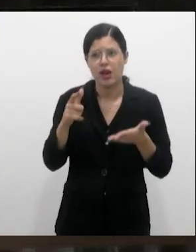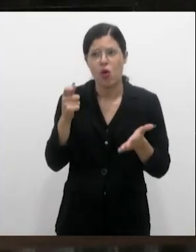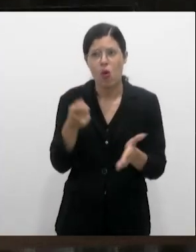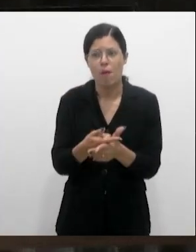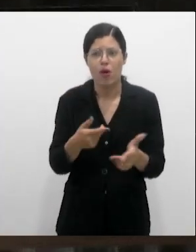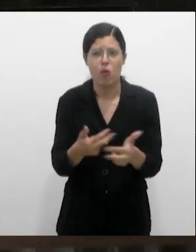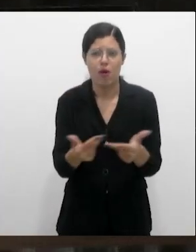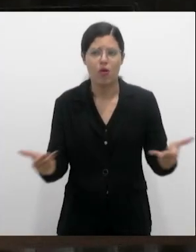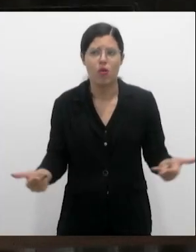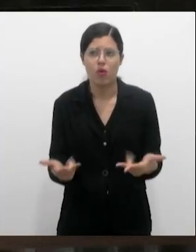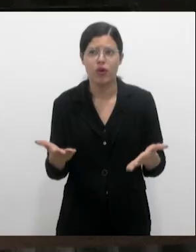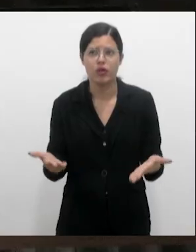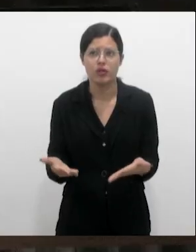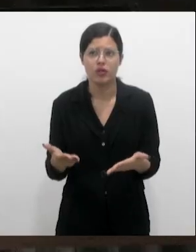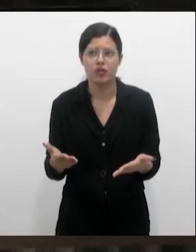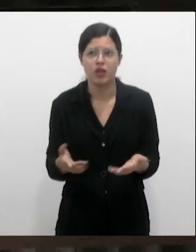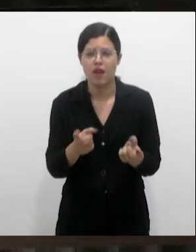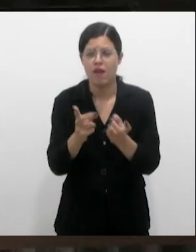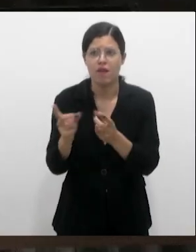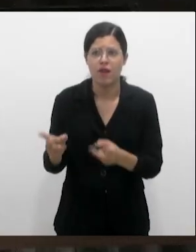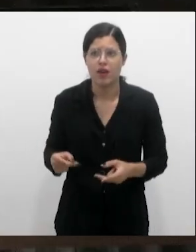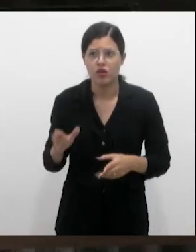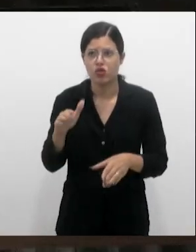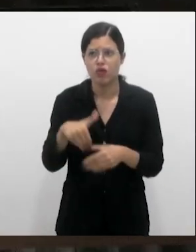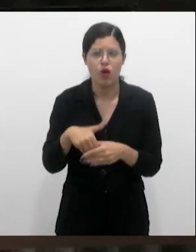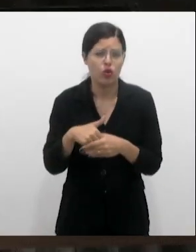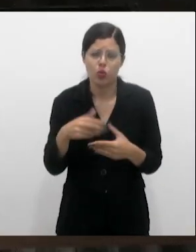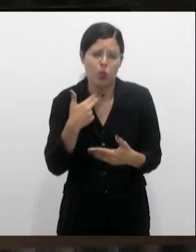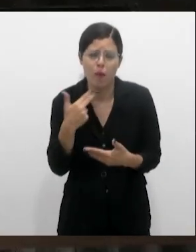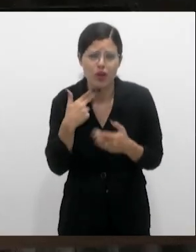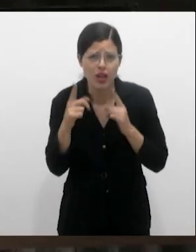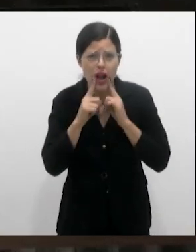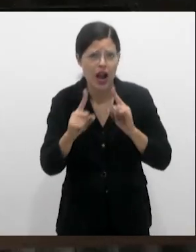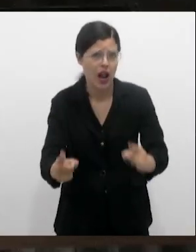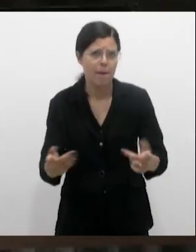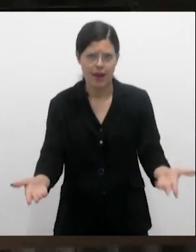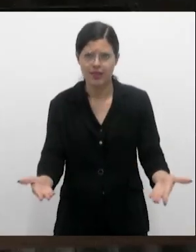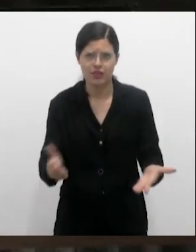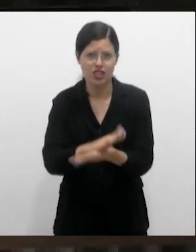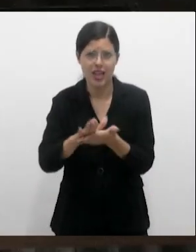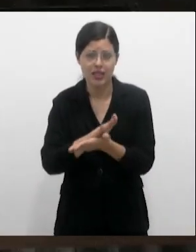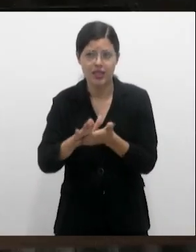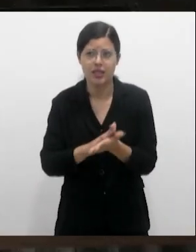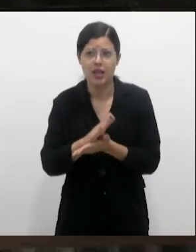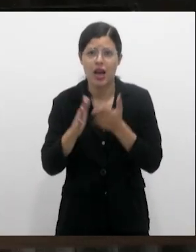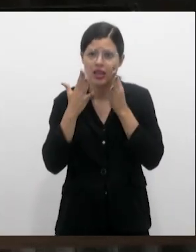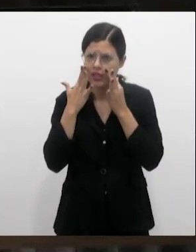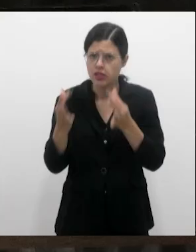lá e vende teu voto. Tu não pode reclamar de porcaria nenhuma. Então preste atenção no seu voto.